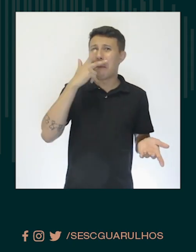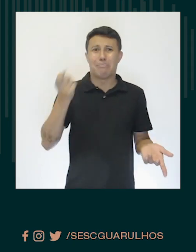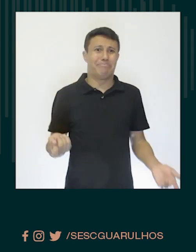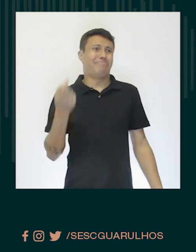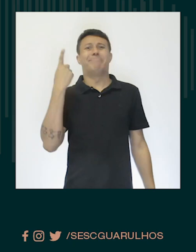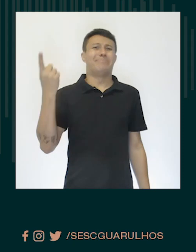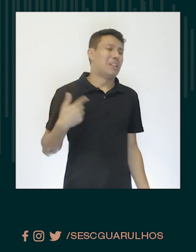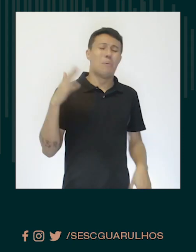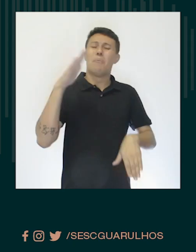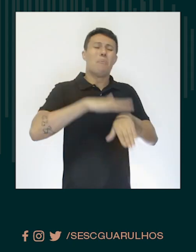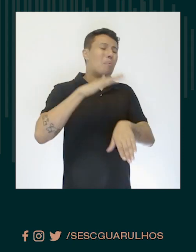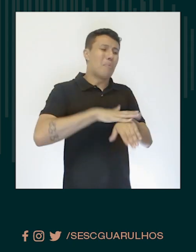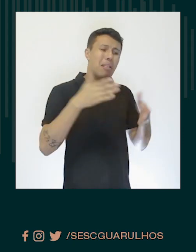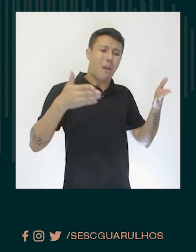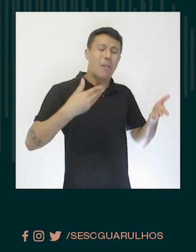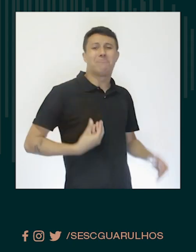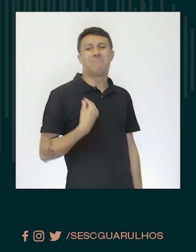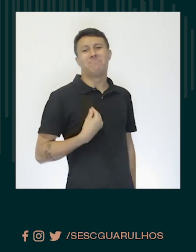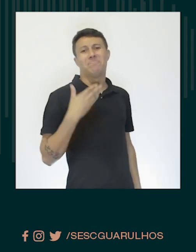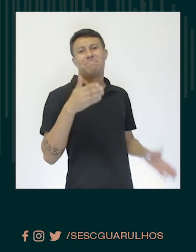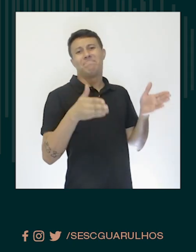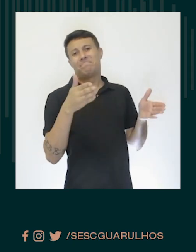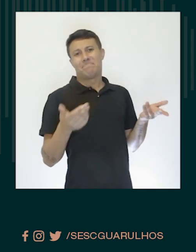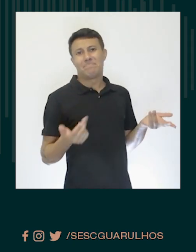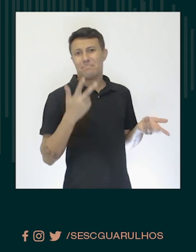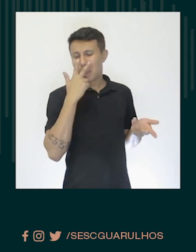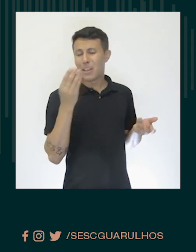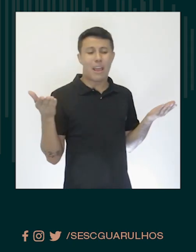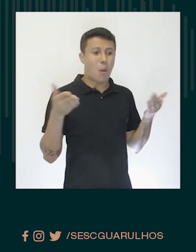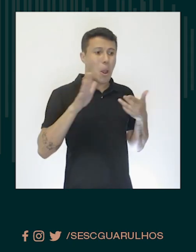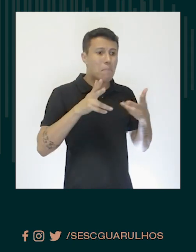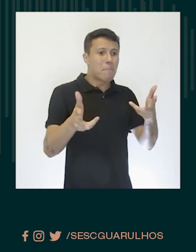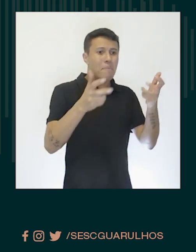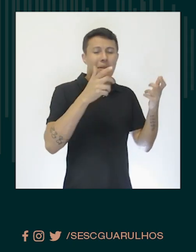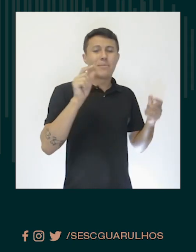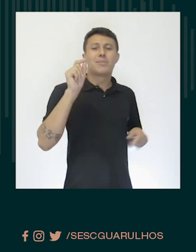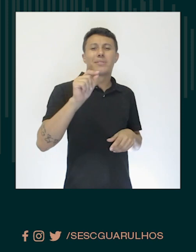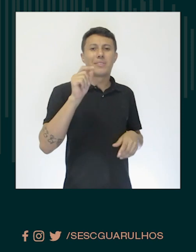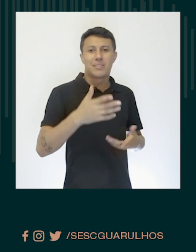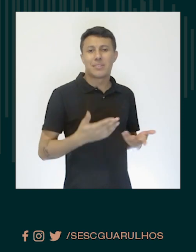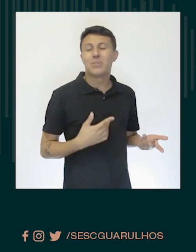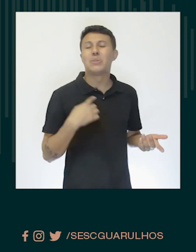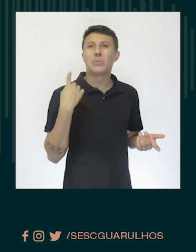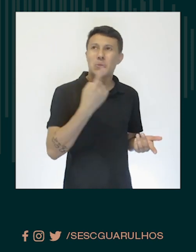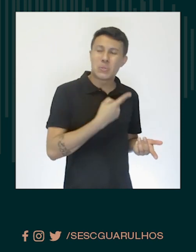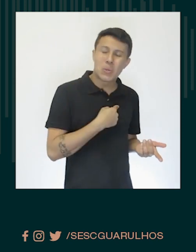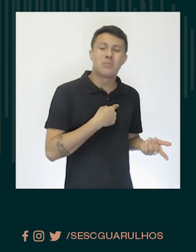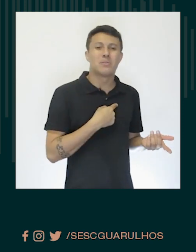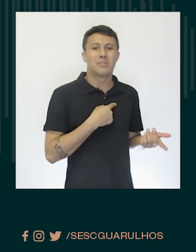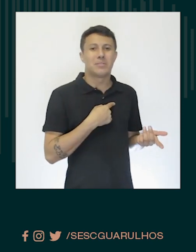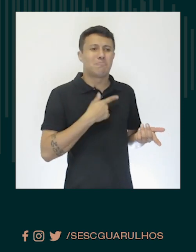momento que a gente vive, ele tá falando muito, né, e a gente vai